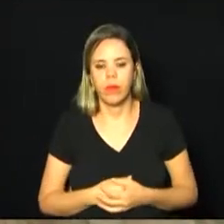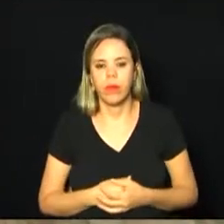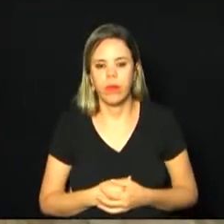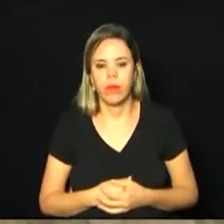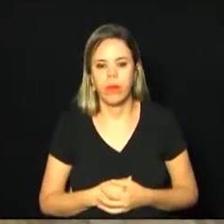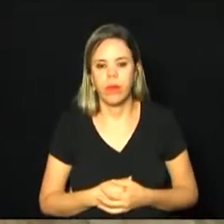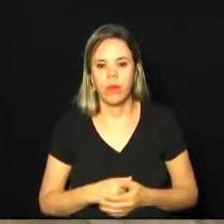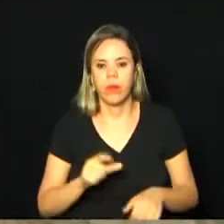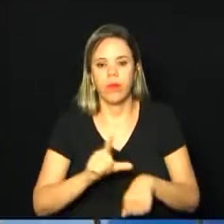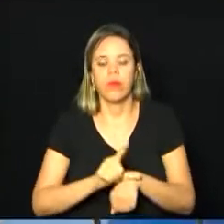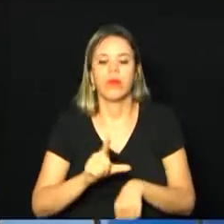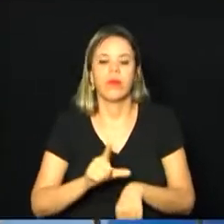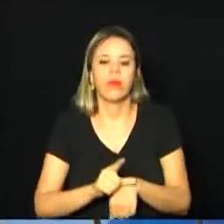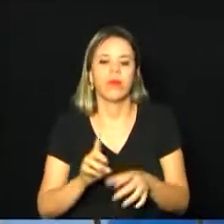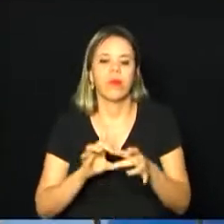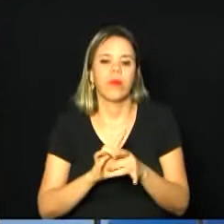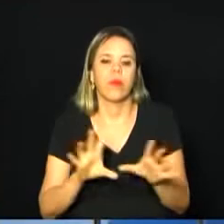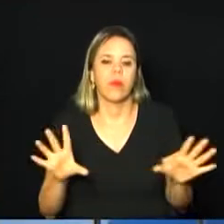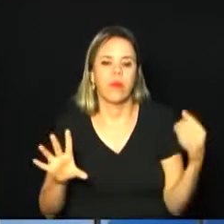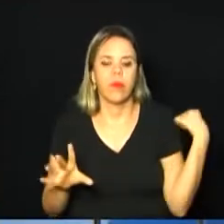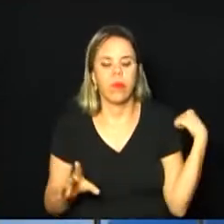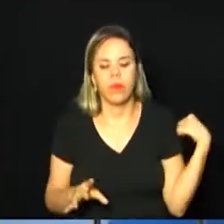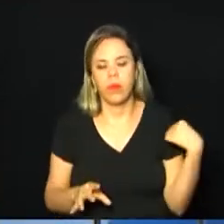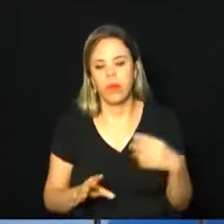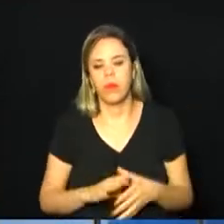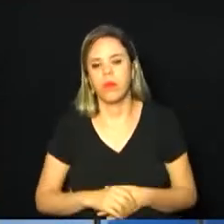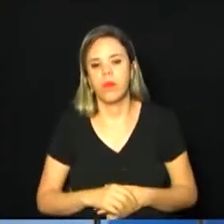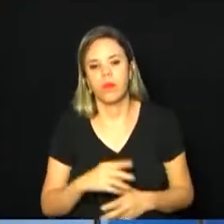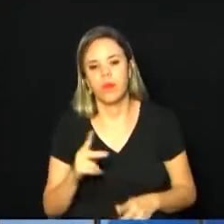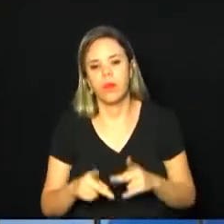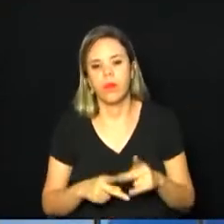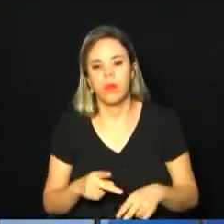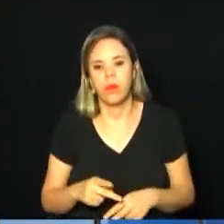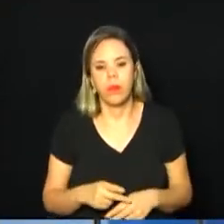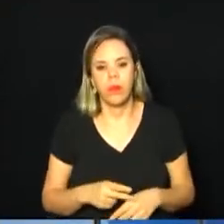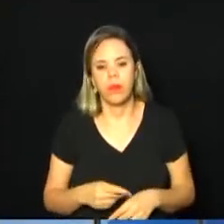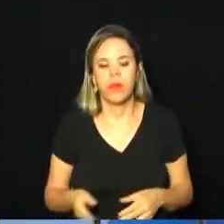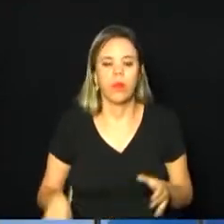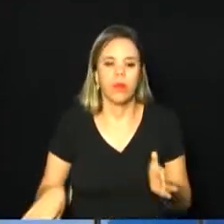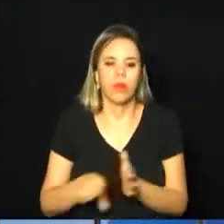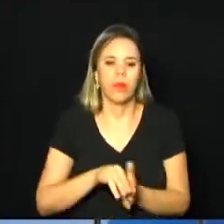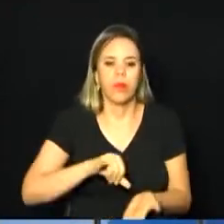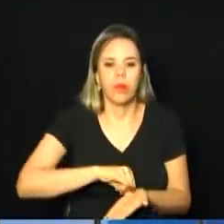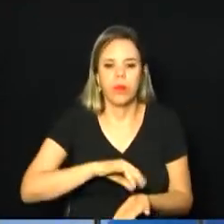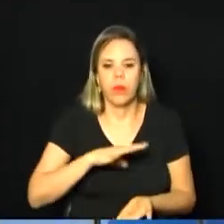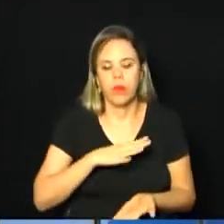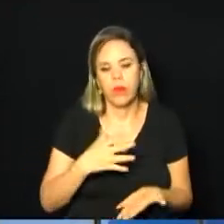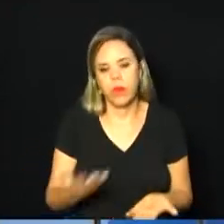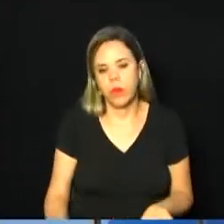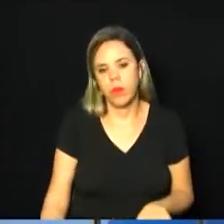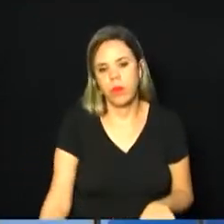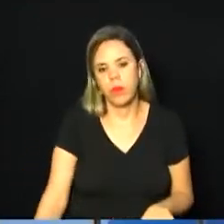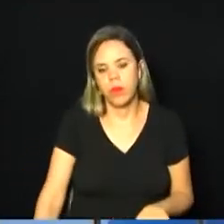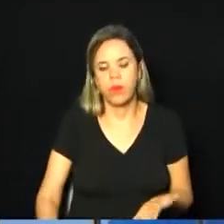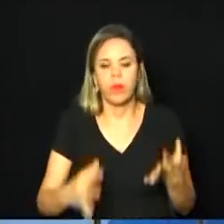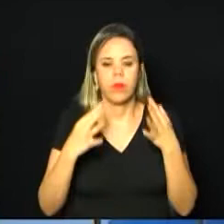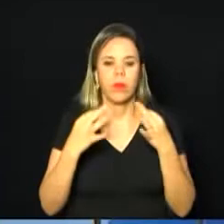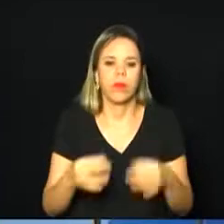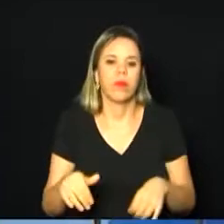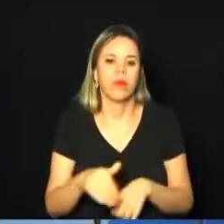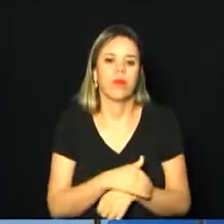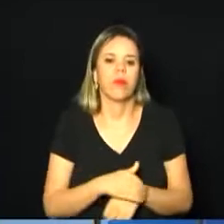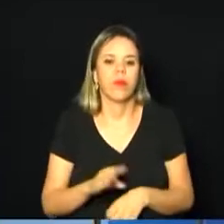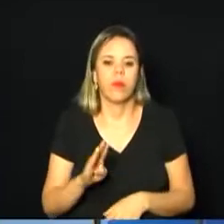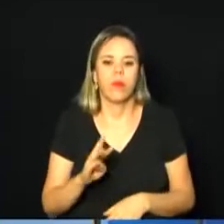nota o comércio e tem o funcionamento facultativo então muita gente acaba vindo para o centro da cidade atenção a